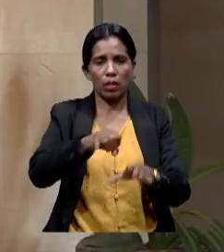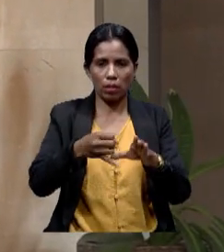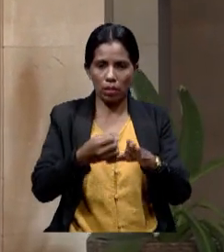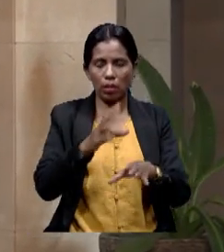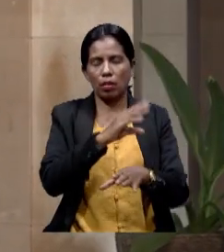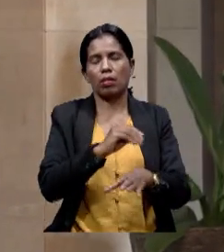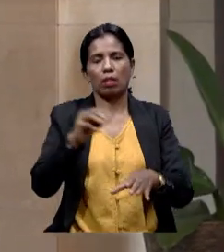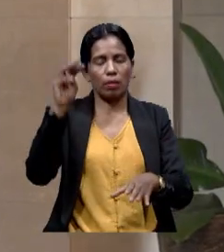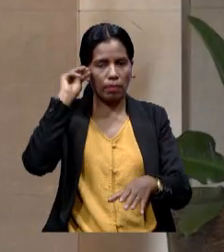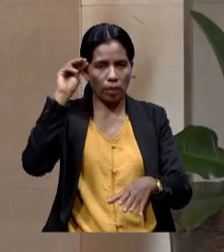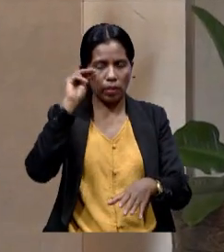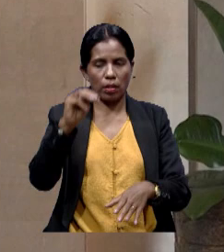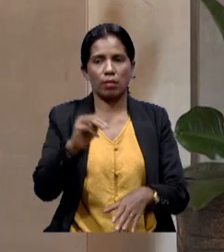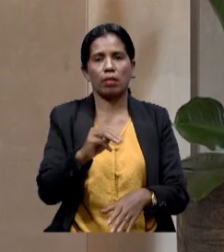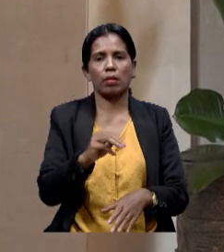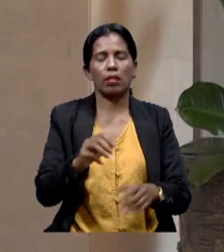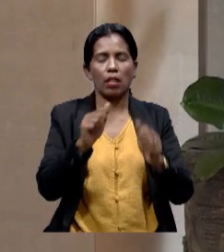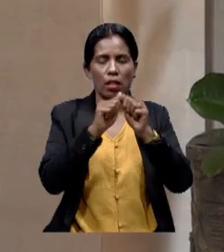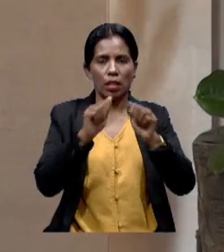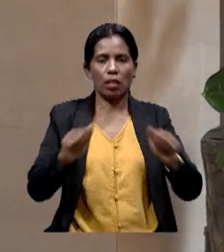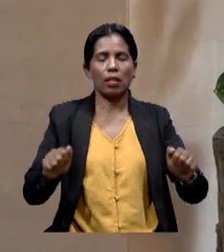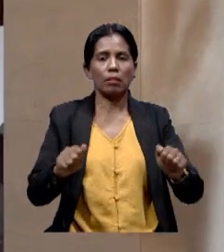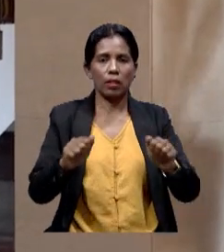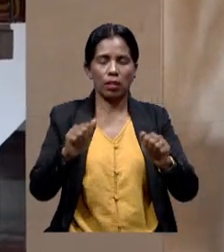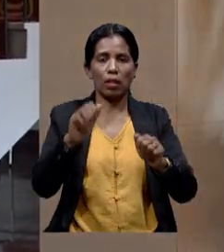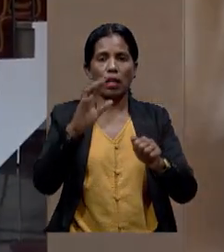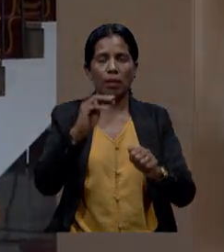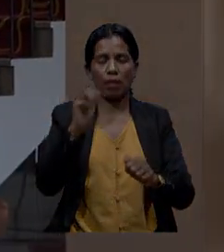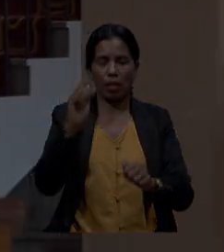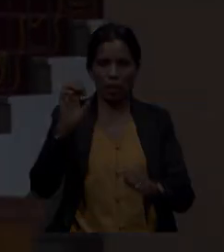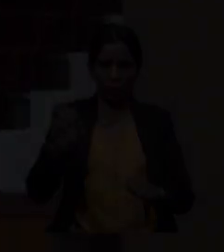no Ministro Administração Estatal. Bem-vinda, Ximenes, GMN.